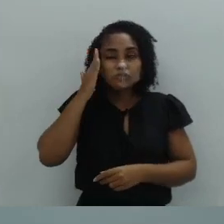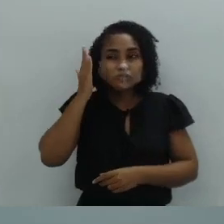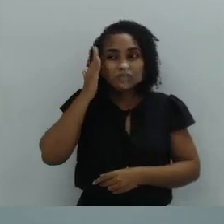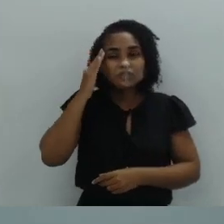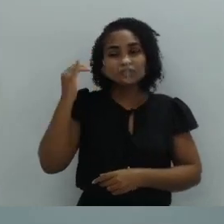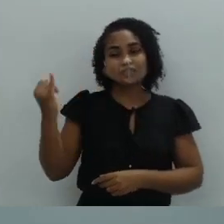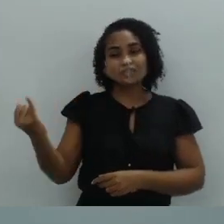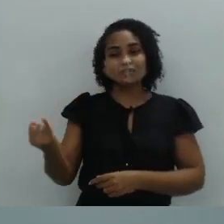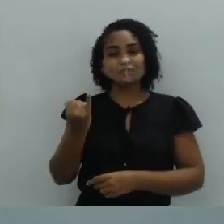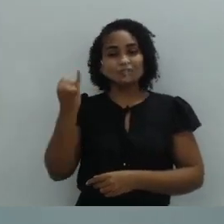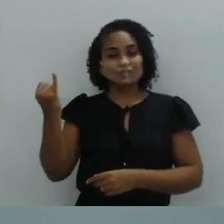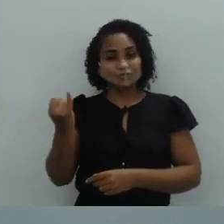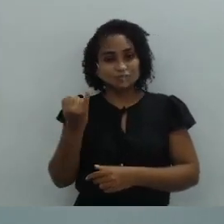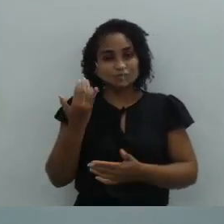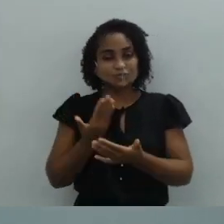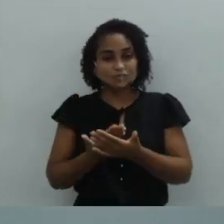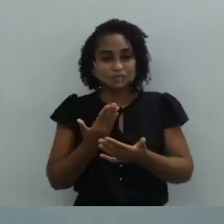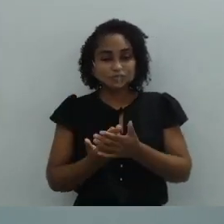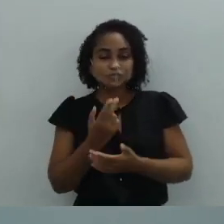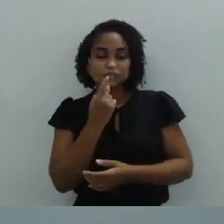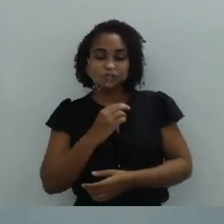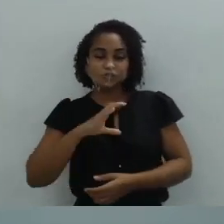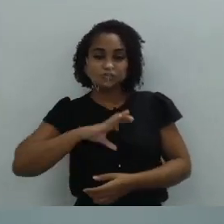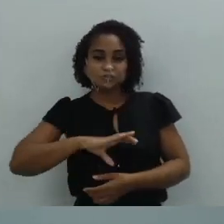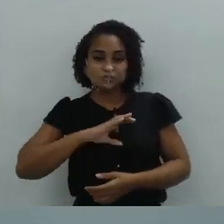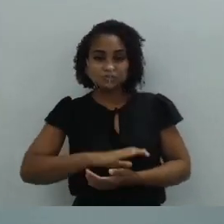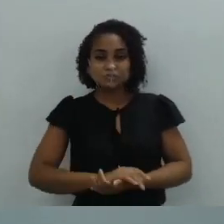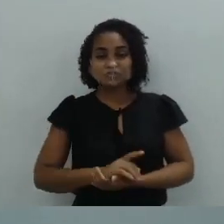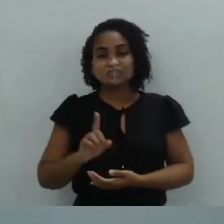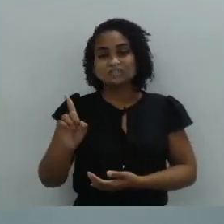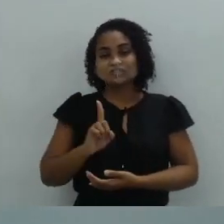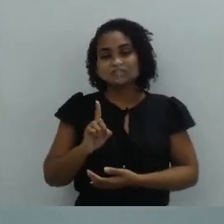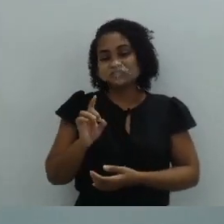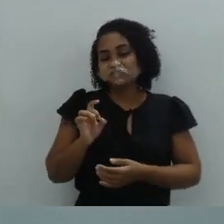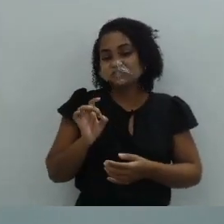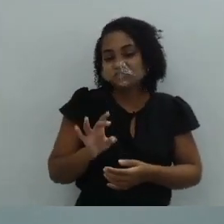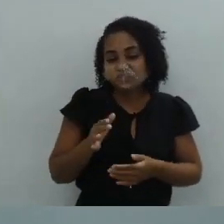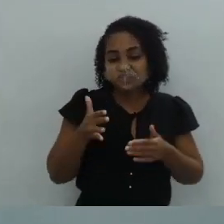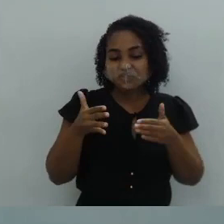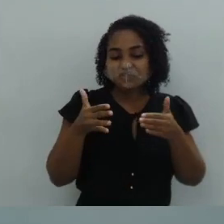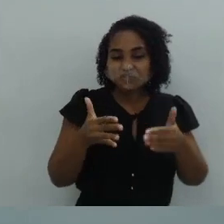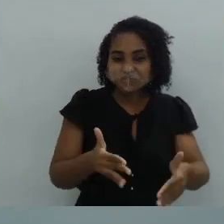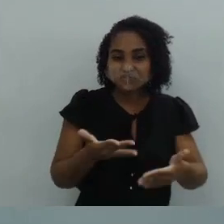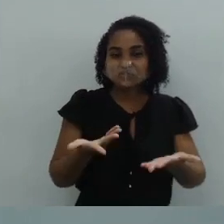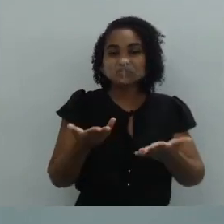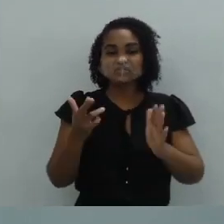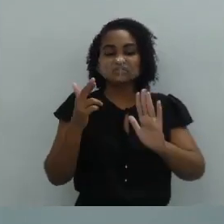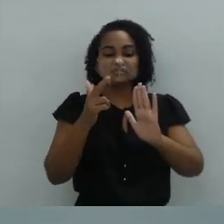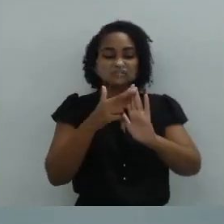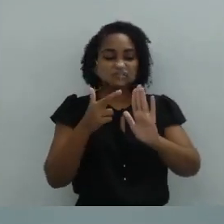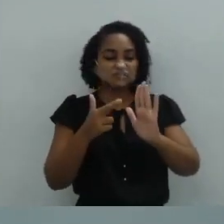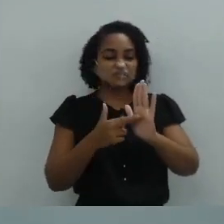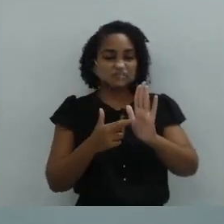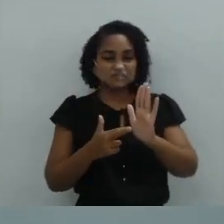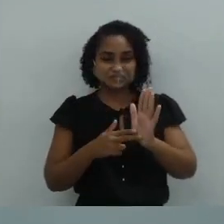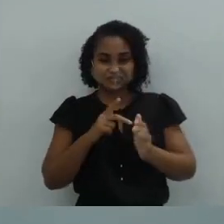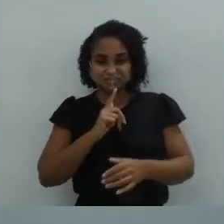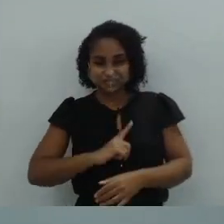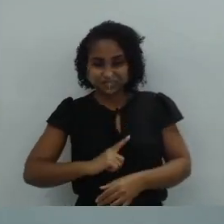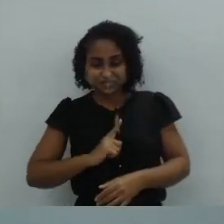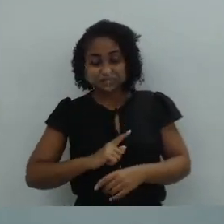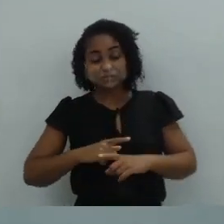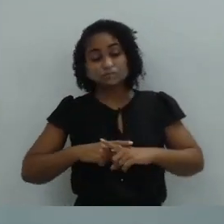a importância do estudo da língua portuguesa, não apenas se restringindo às regras